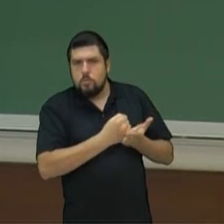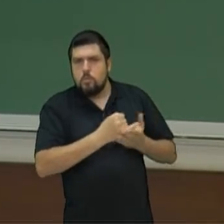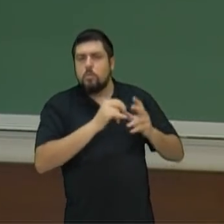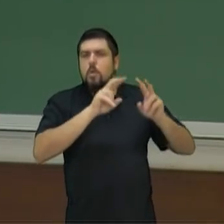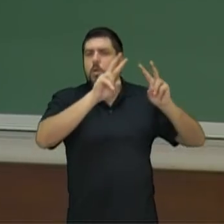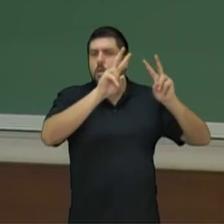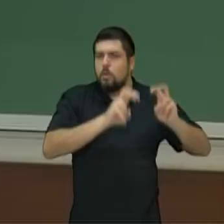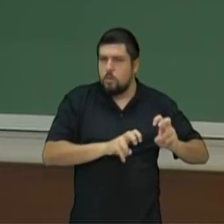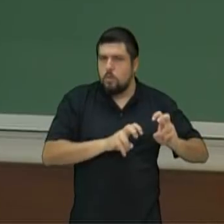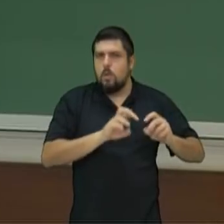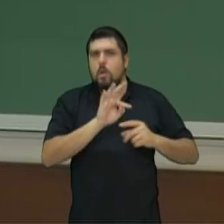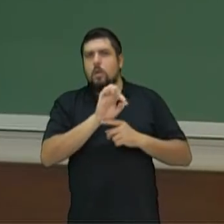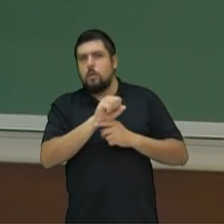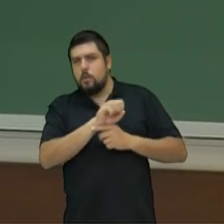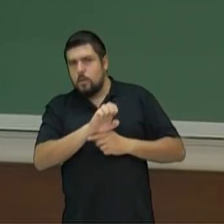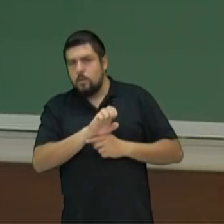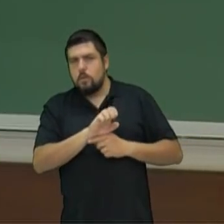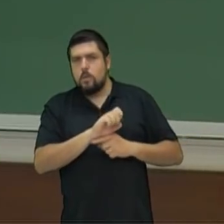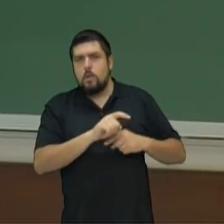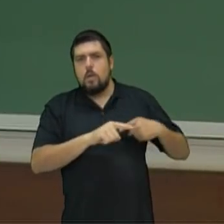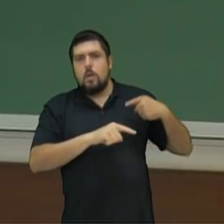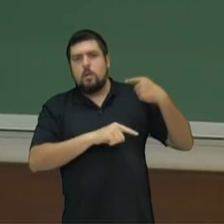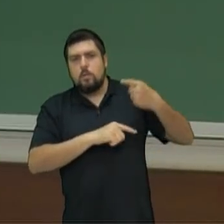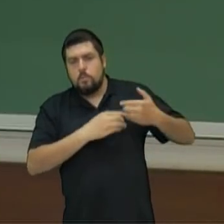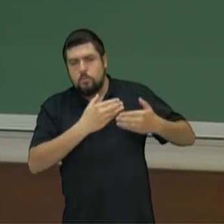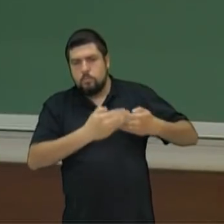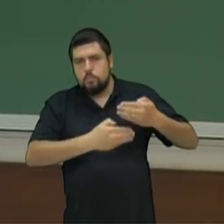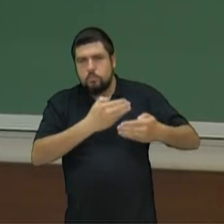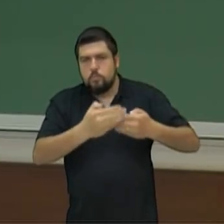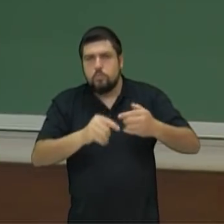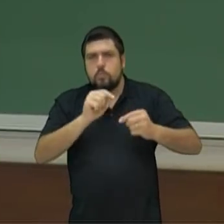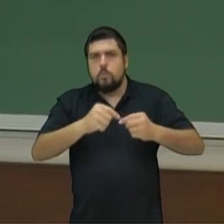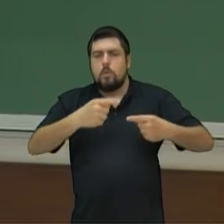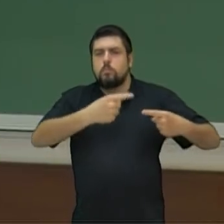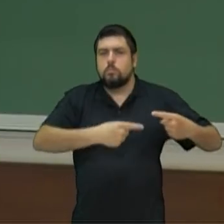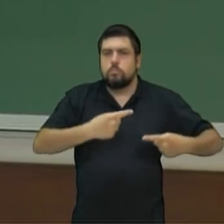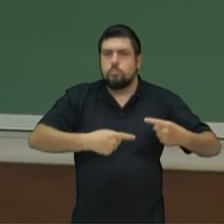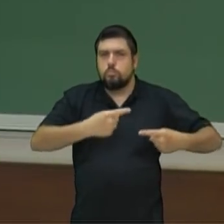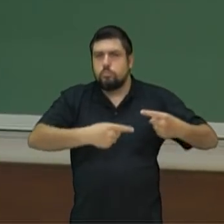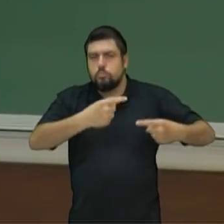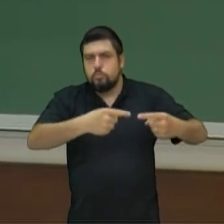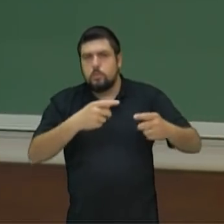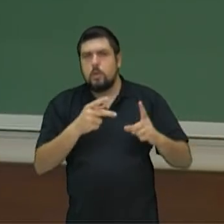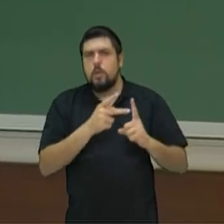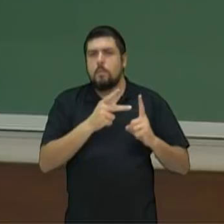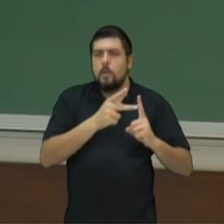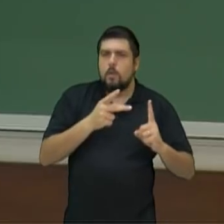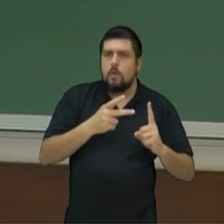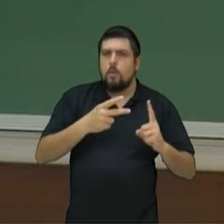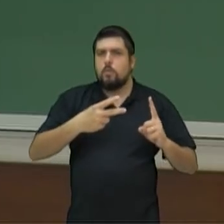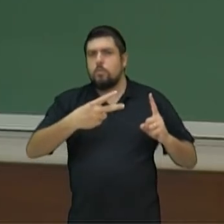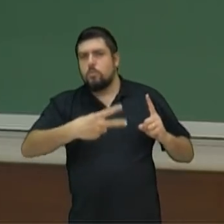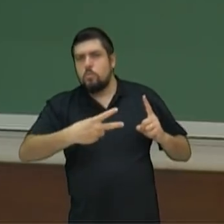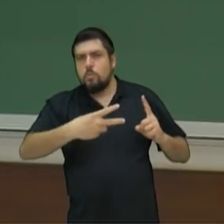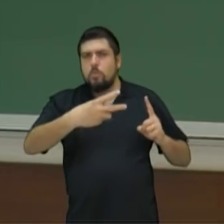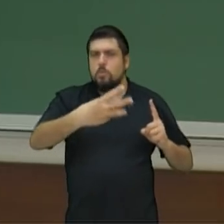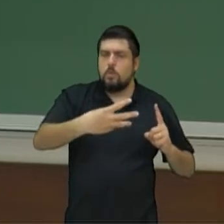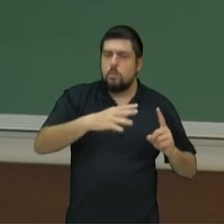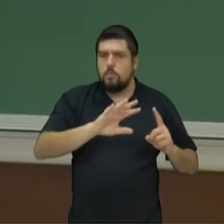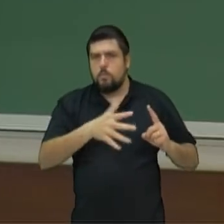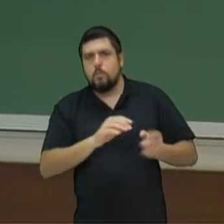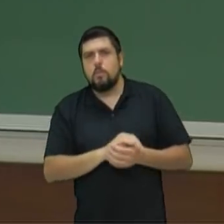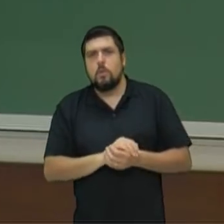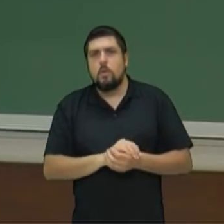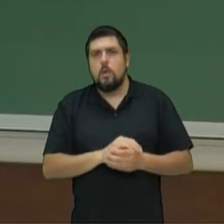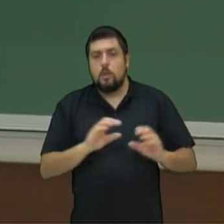temática, aborda com argumentos lá no desenvolvimento, parágrafos de desenvolvimento, são 2 ou 3, né? E depois